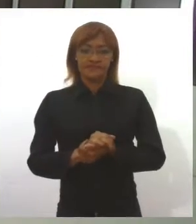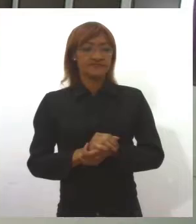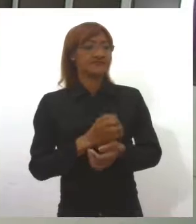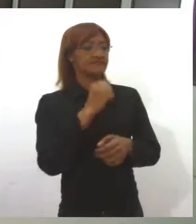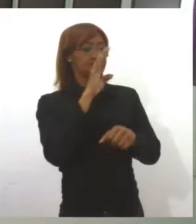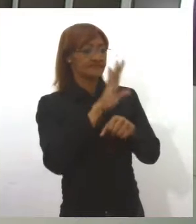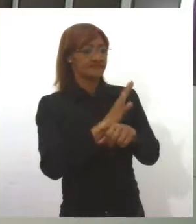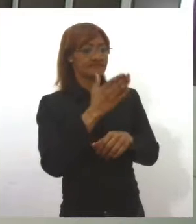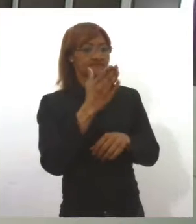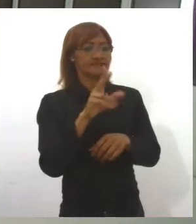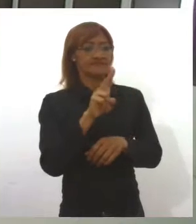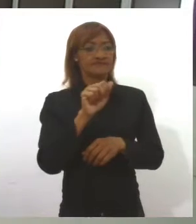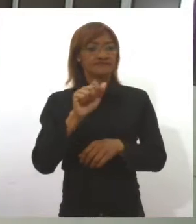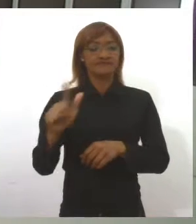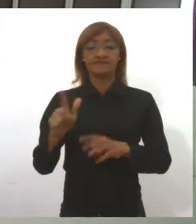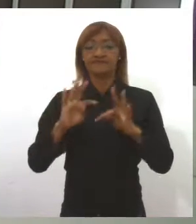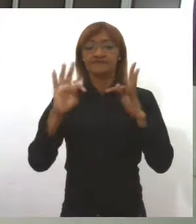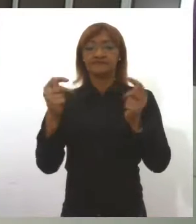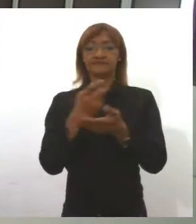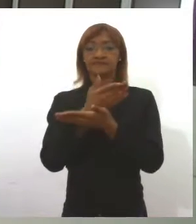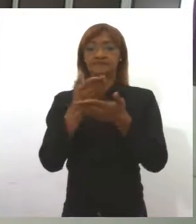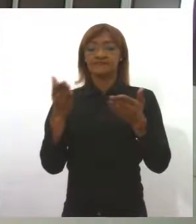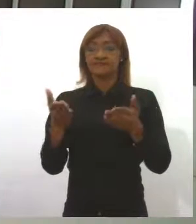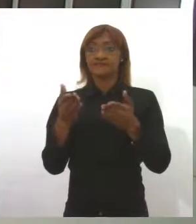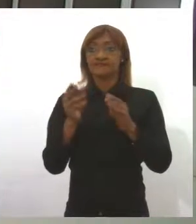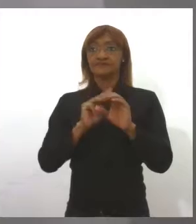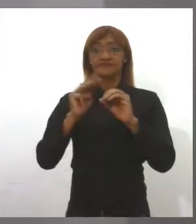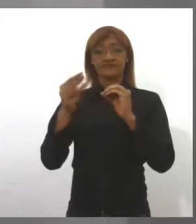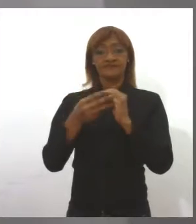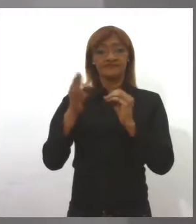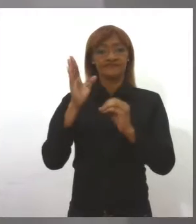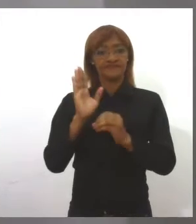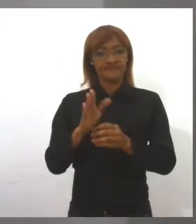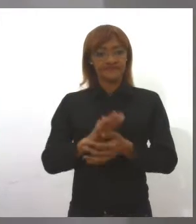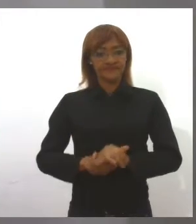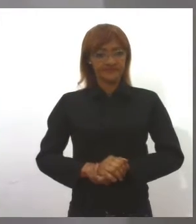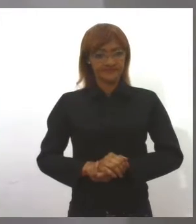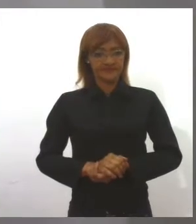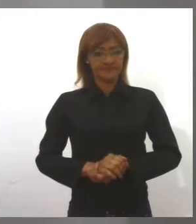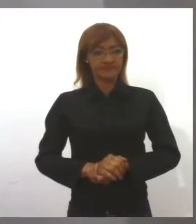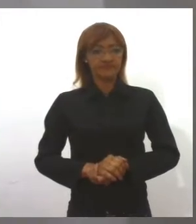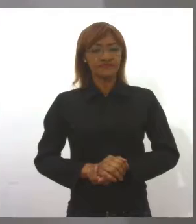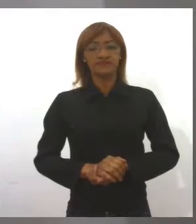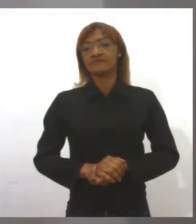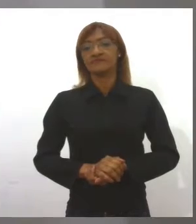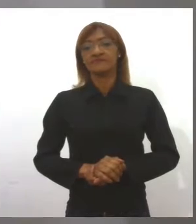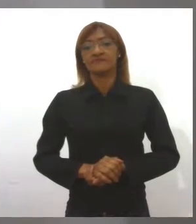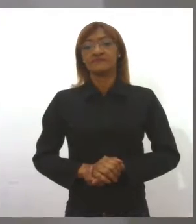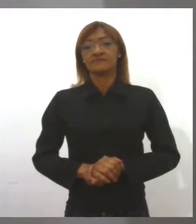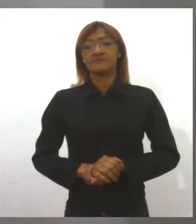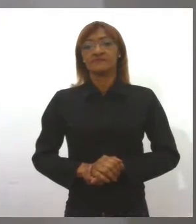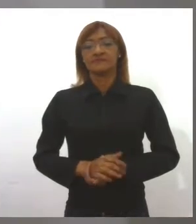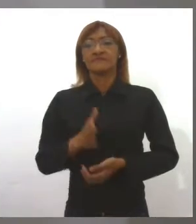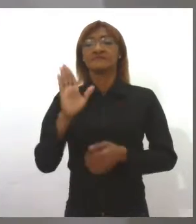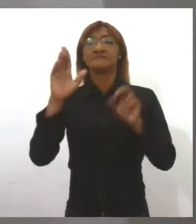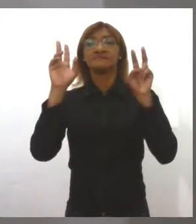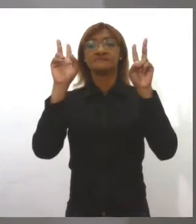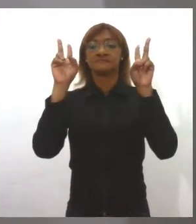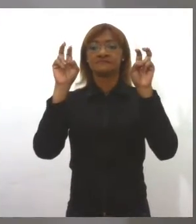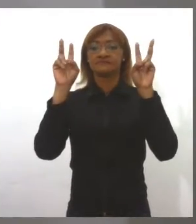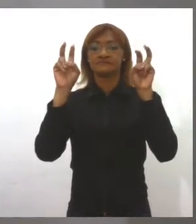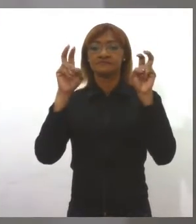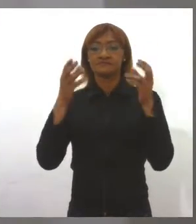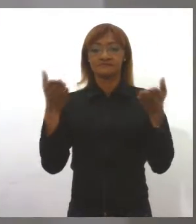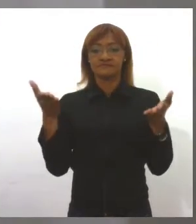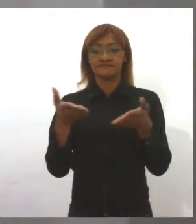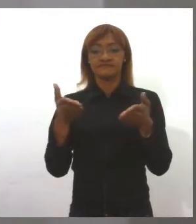Valquíria. Boa tarde, telespectadores do Jornal da TV Lese, segunda edição. Essa temática, como está em